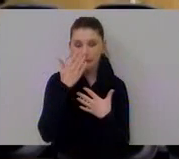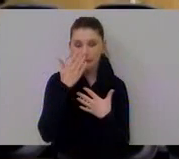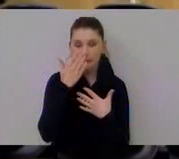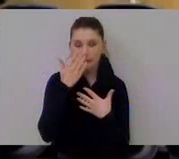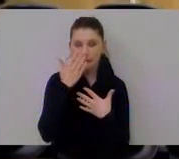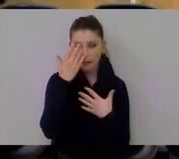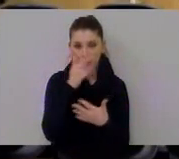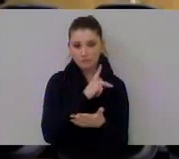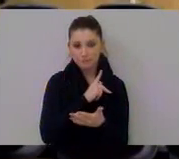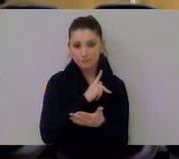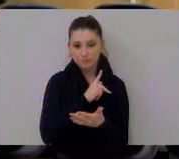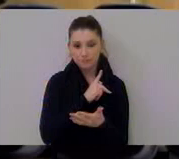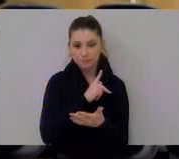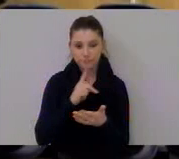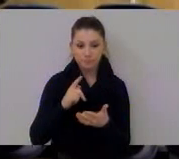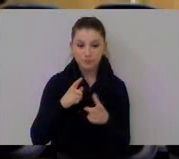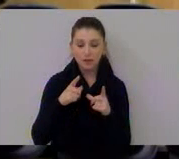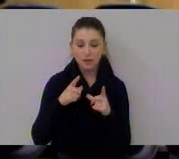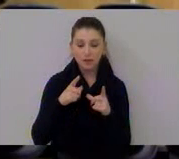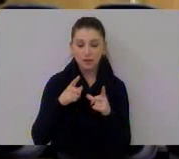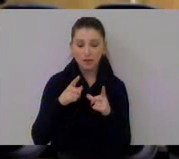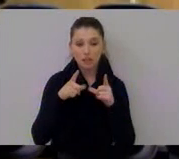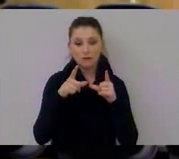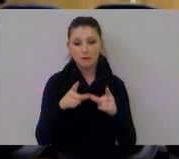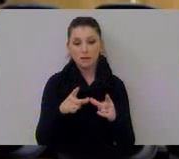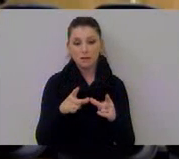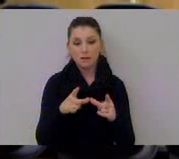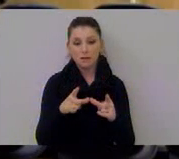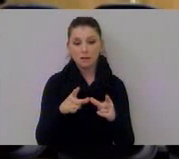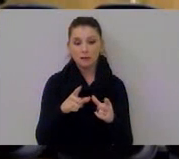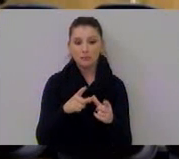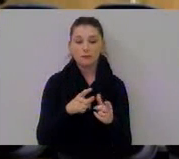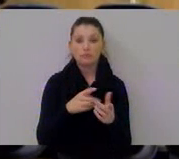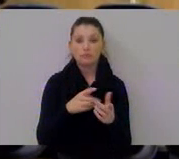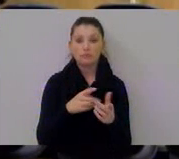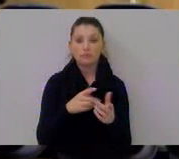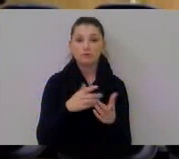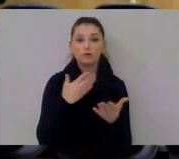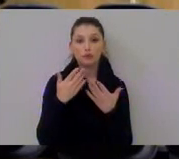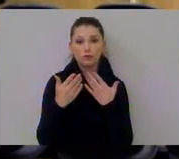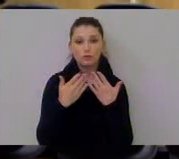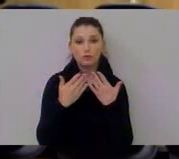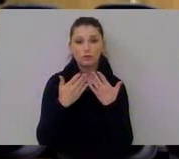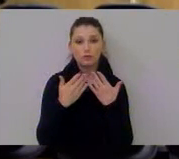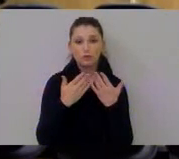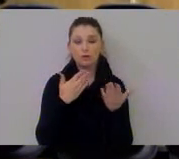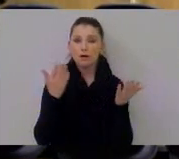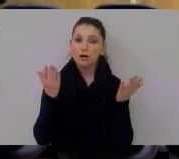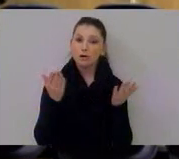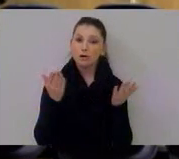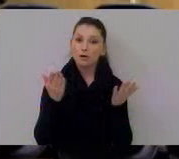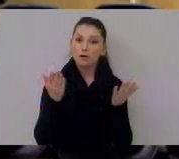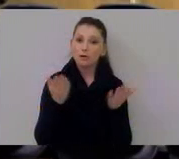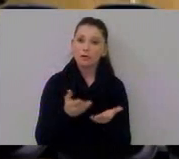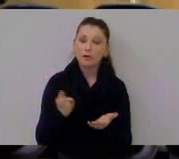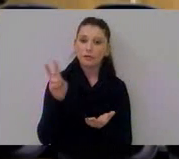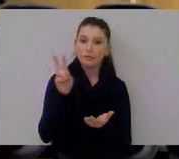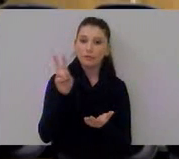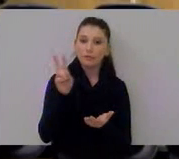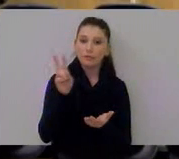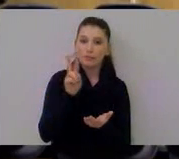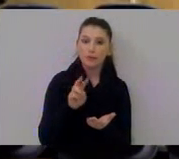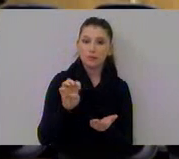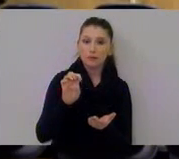O requerimento continua em discussão. Com a palavra, o vereador Edson Aurélio.